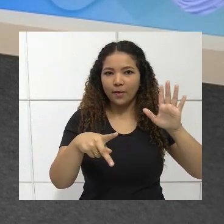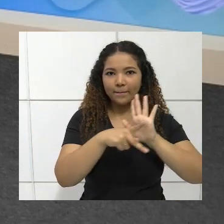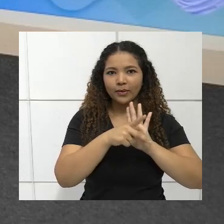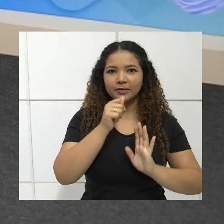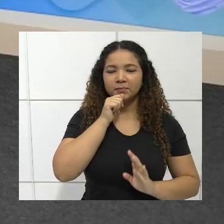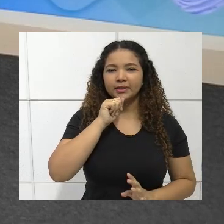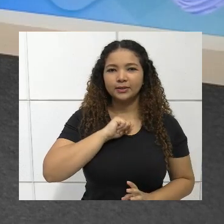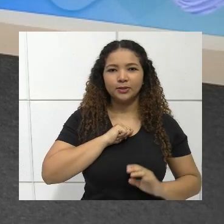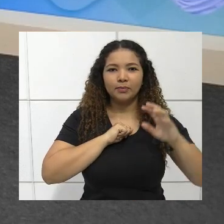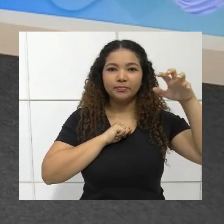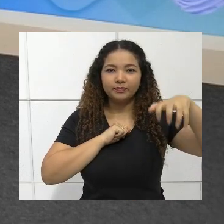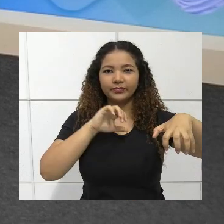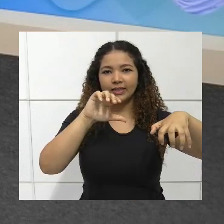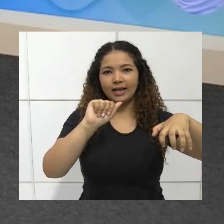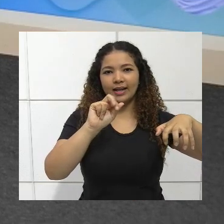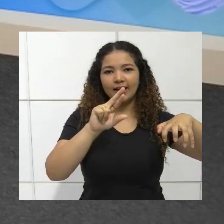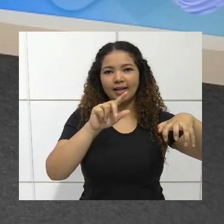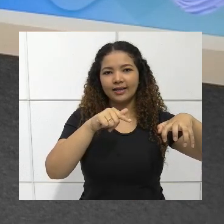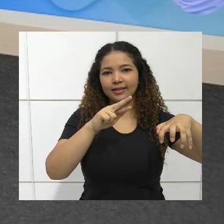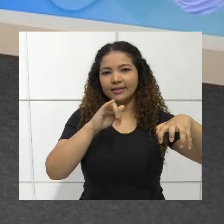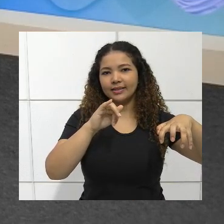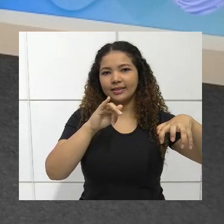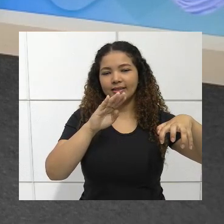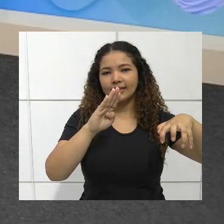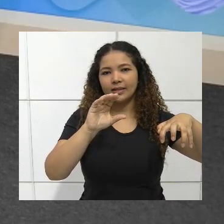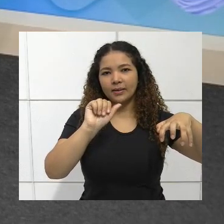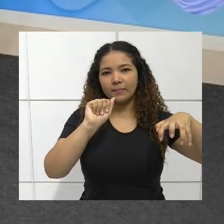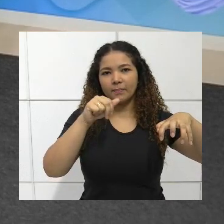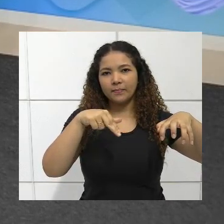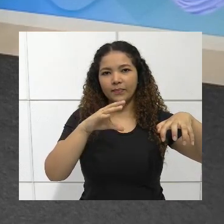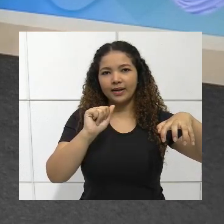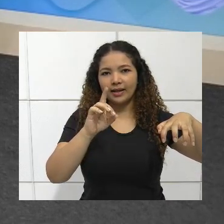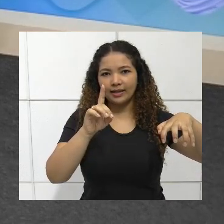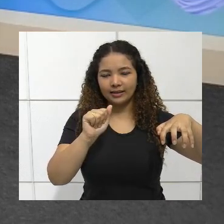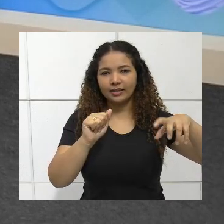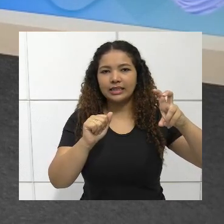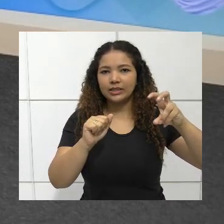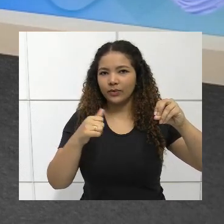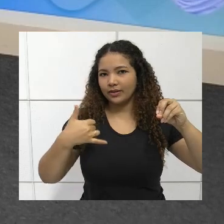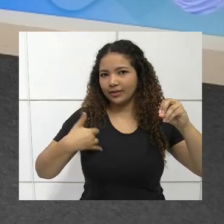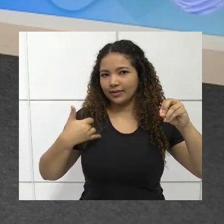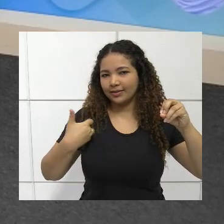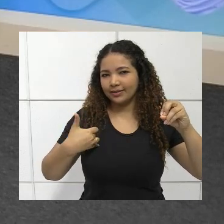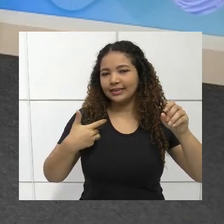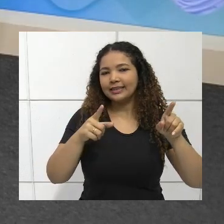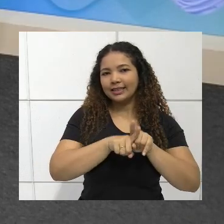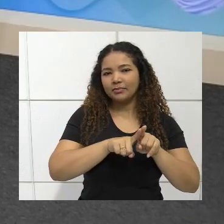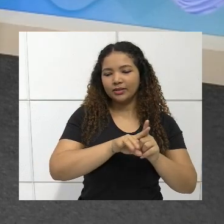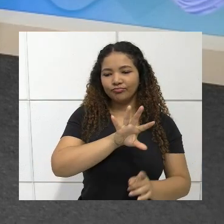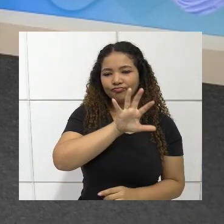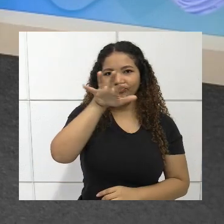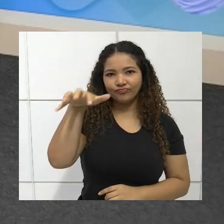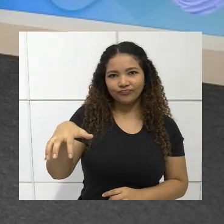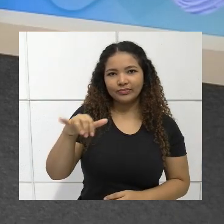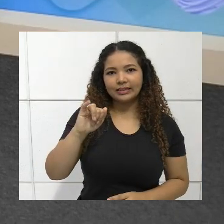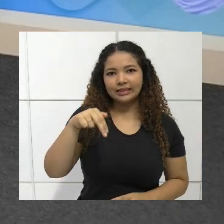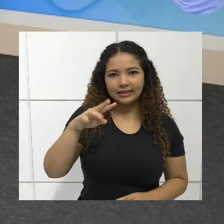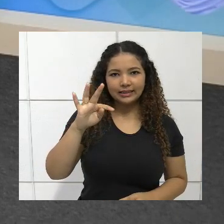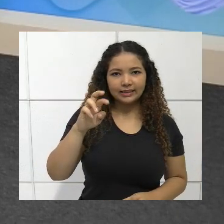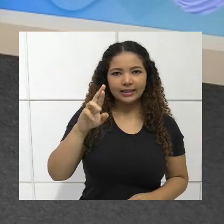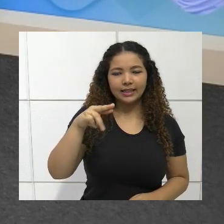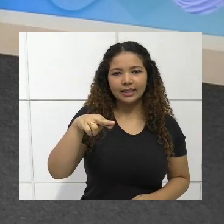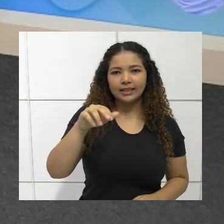Duas grandes equipes, as melhores equipes do campeonato Cinquentão Dente de Leite, que se enfrentam amanhã, a